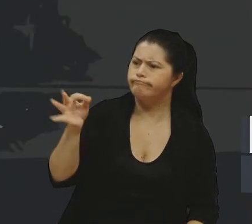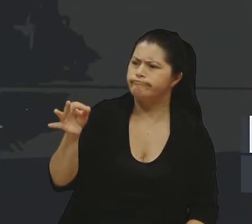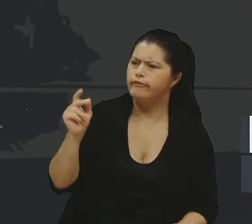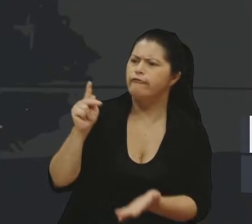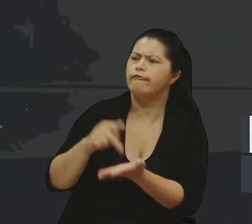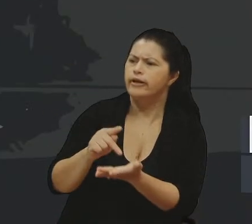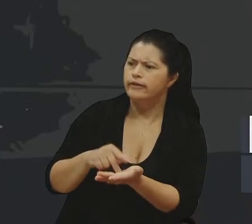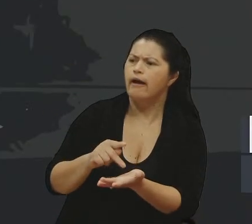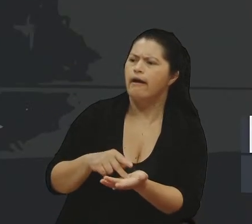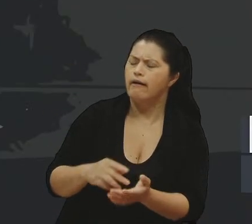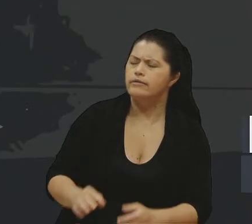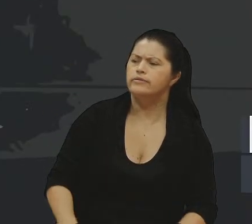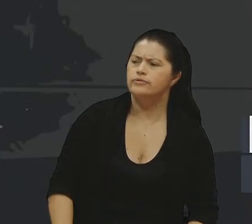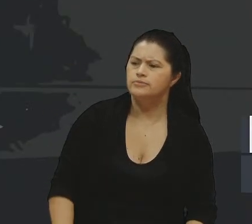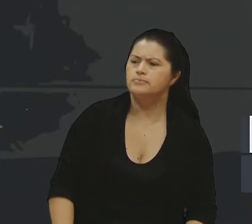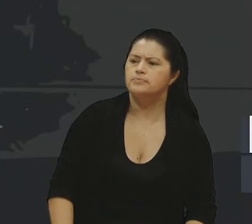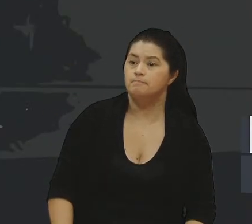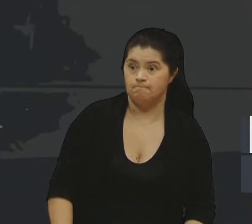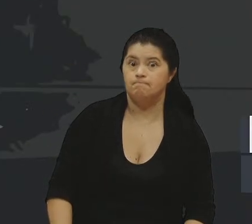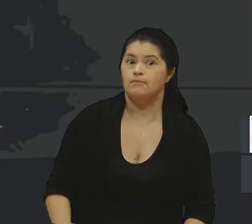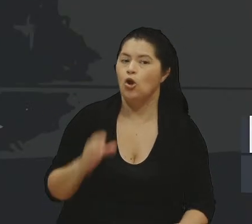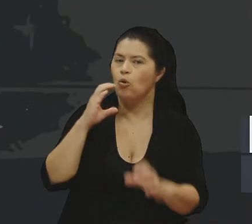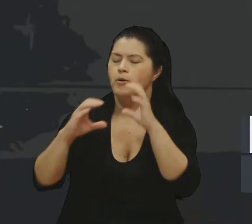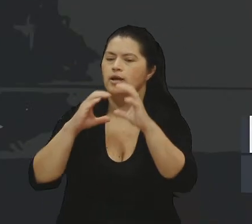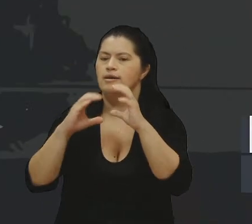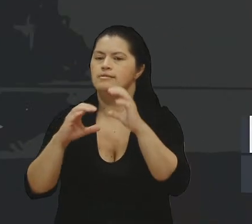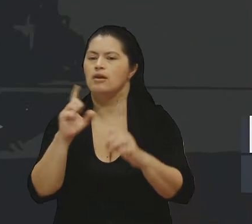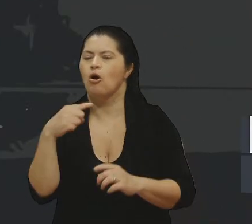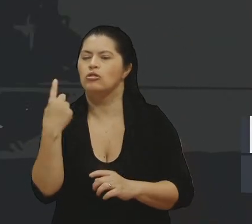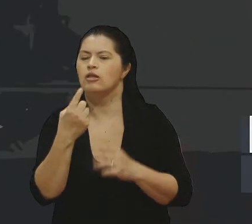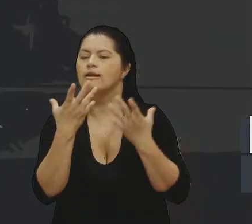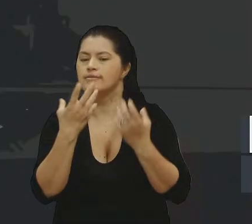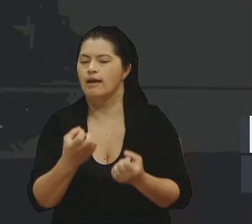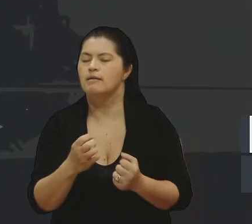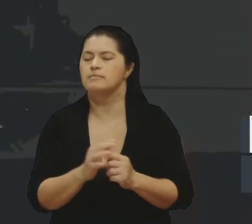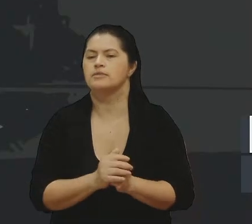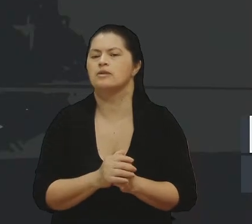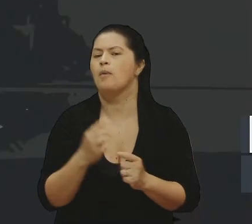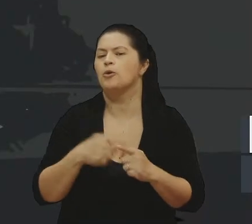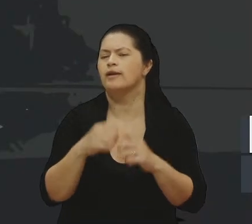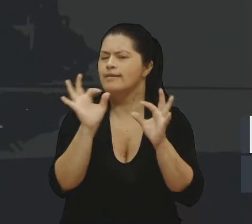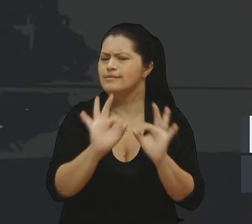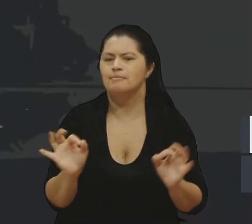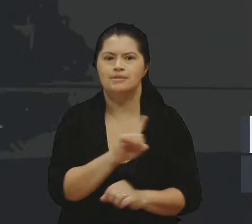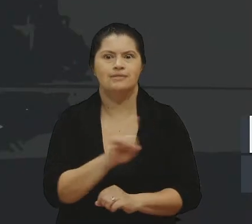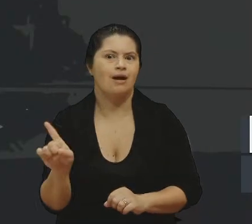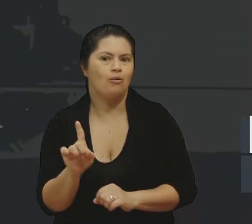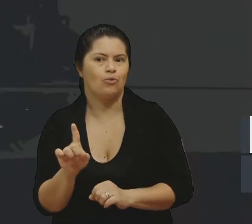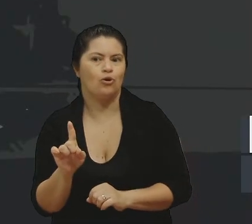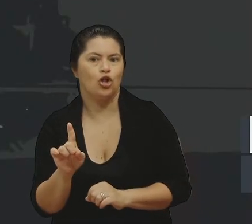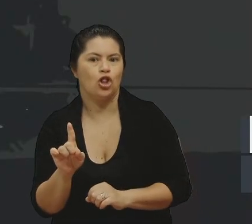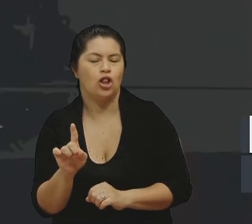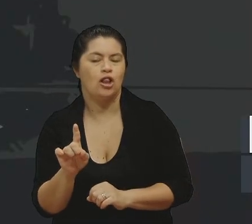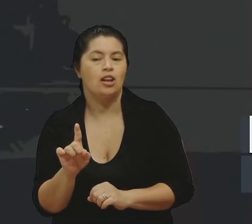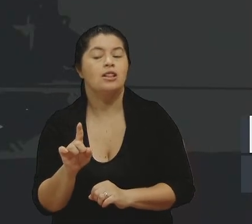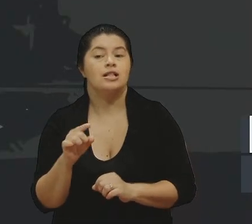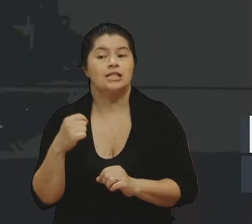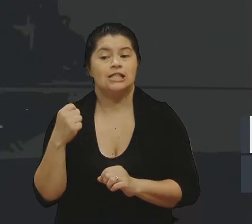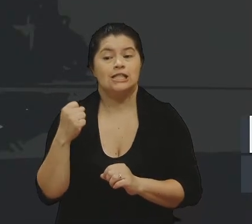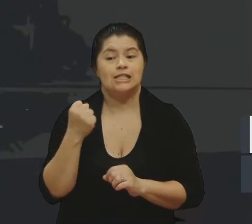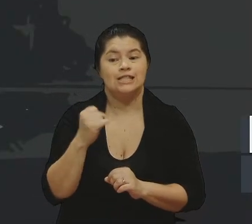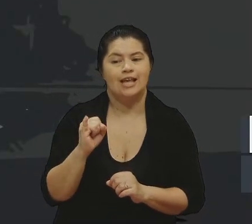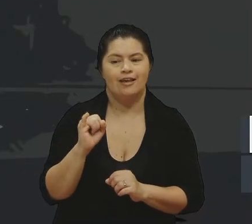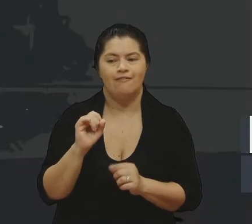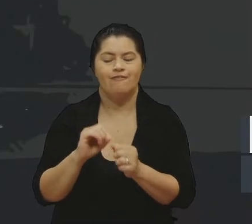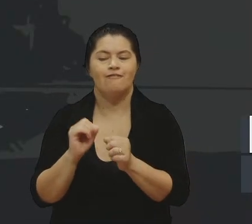sobre isso. Esse é o tipo de comunicação que a gente quer dessa galera. Porque se a gente arranca um faz sentido dele, dali para